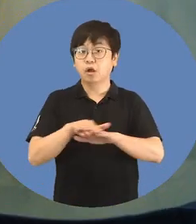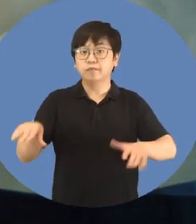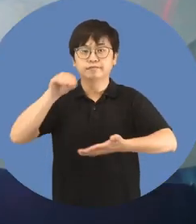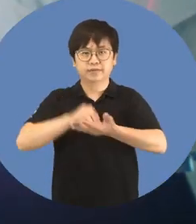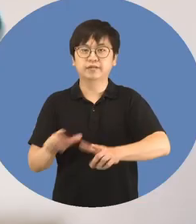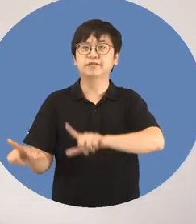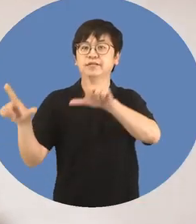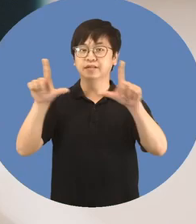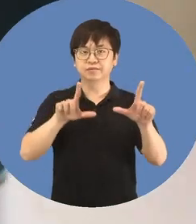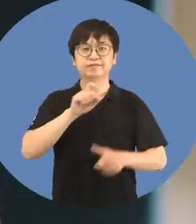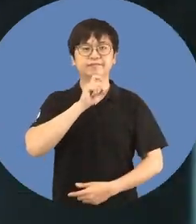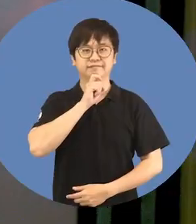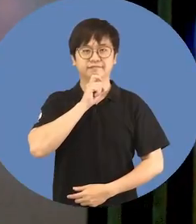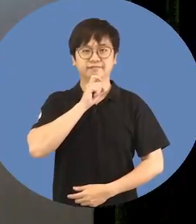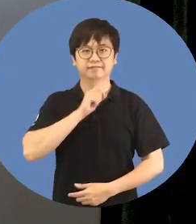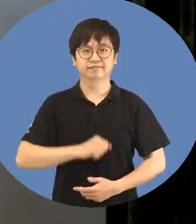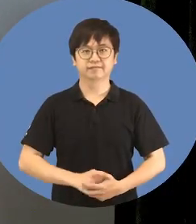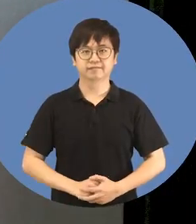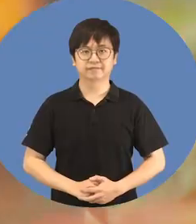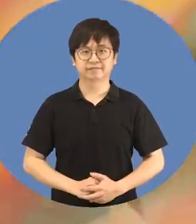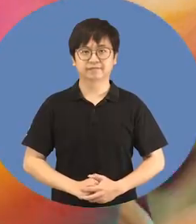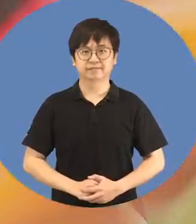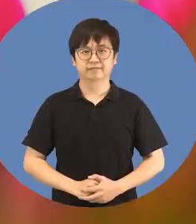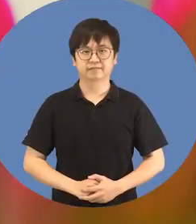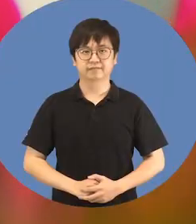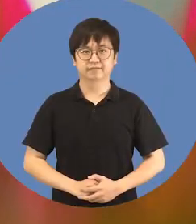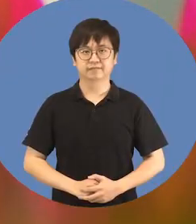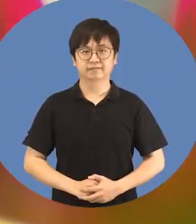Abracemos uma vida pacífica e estável.